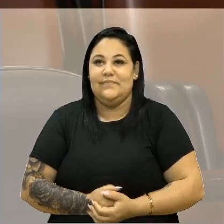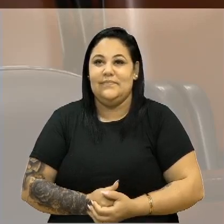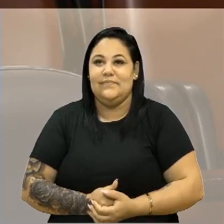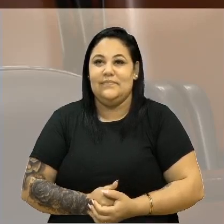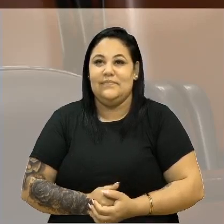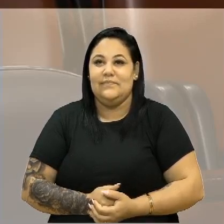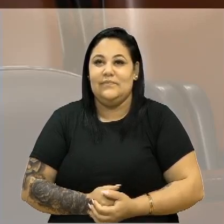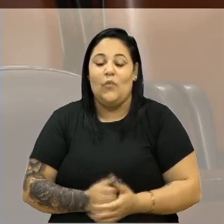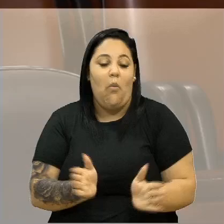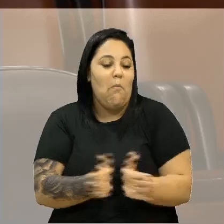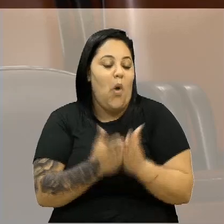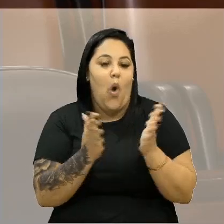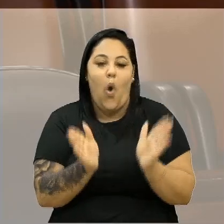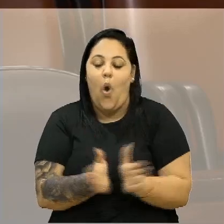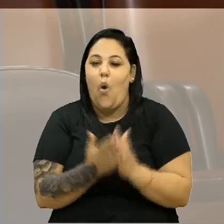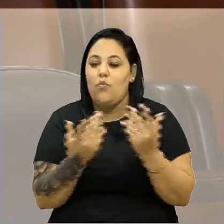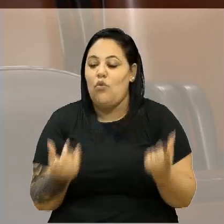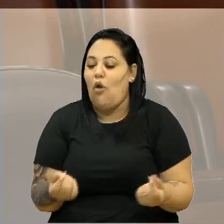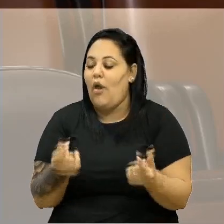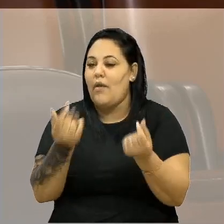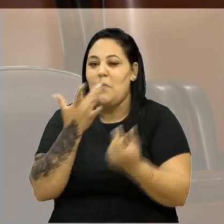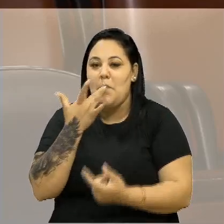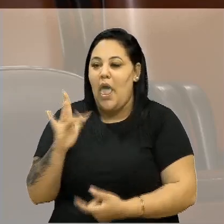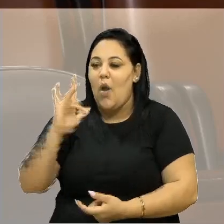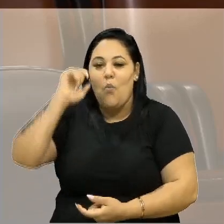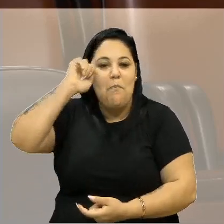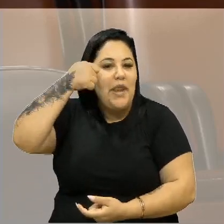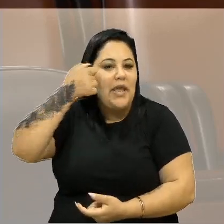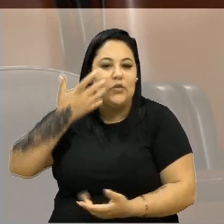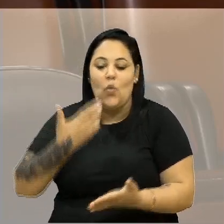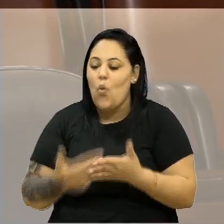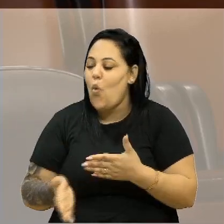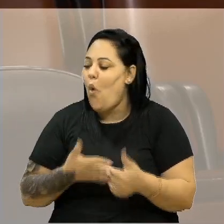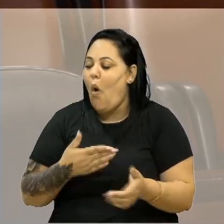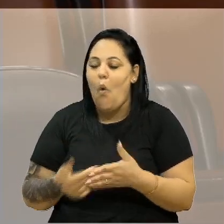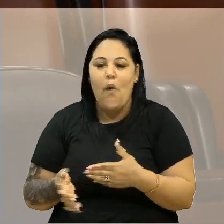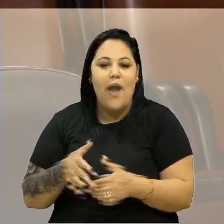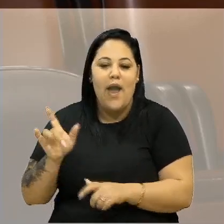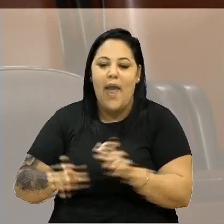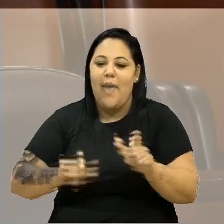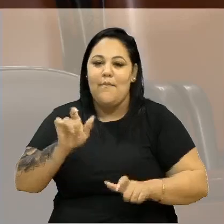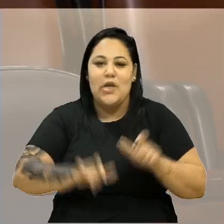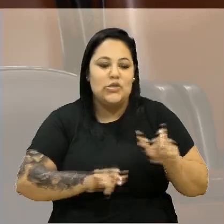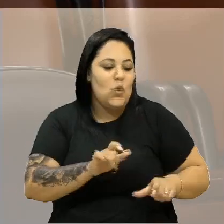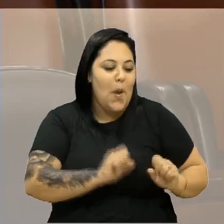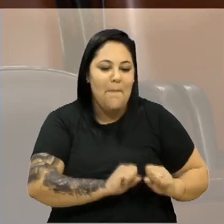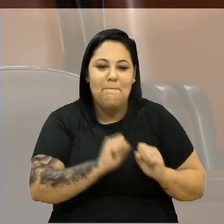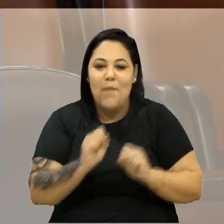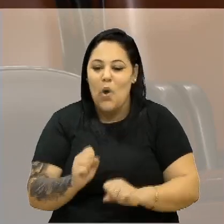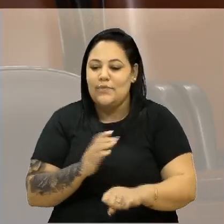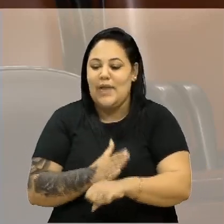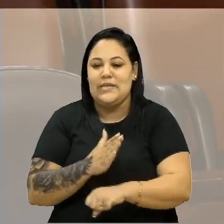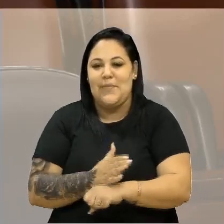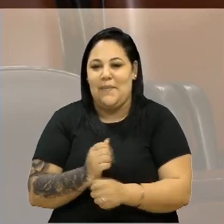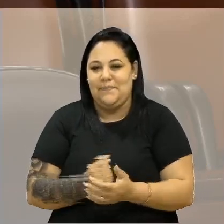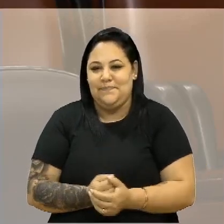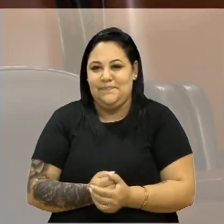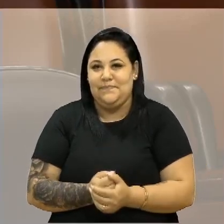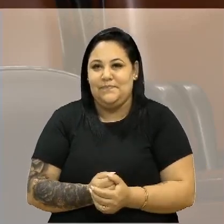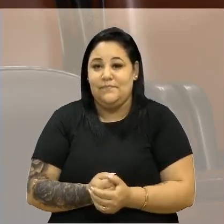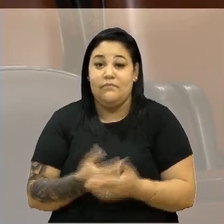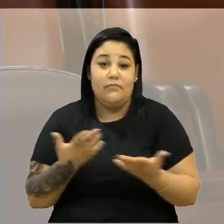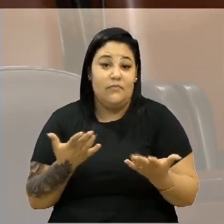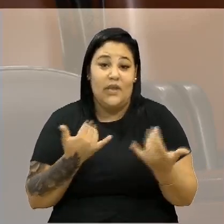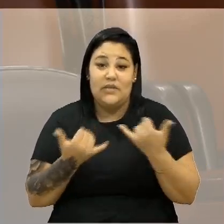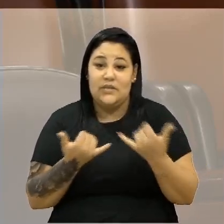O pobre, o rico, o branco, o negro, né, qualquer pessoa pode estar na rua. Tanto é que no